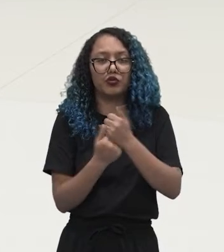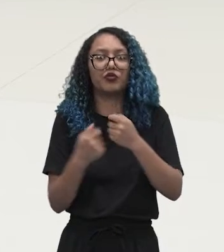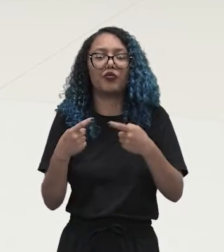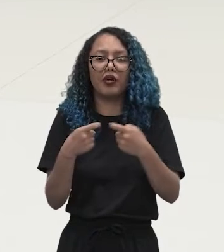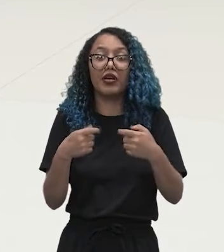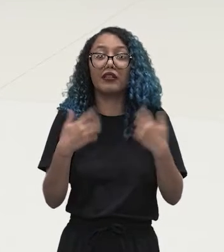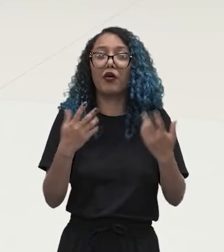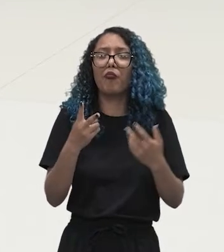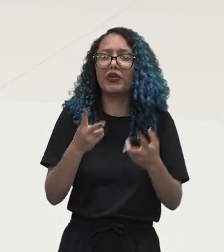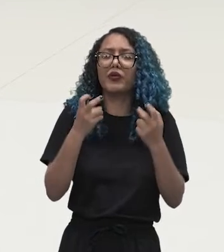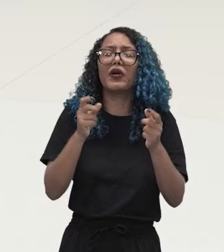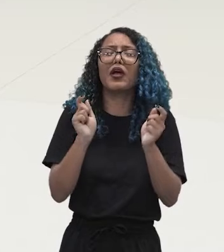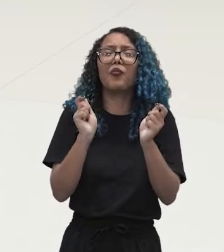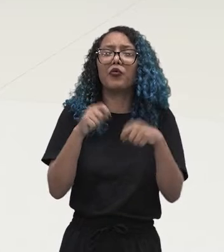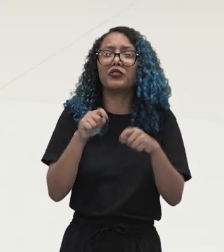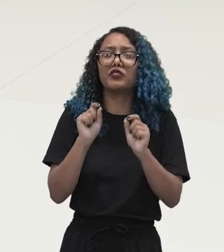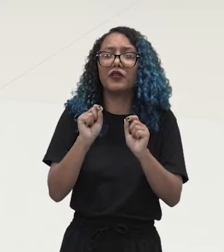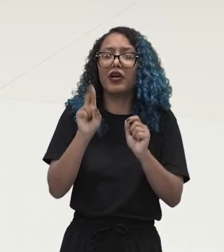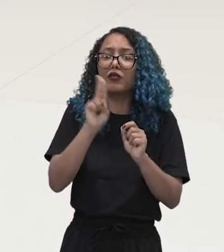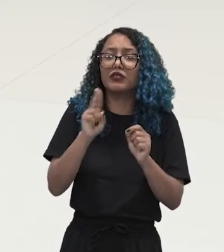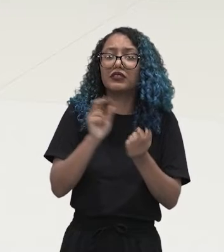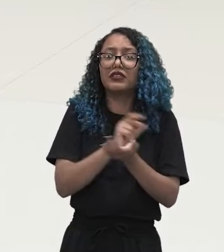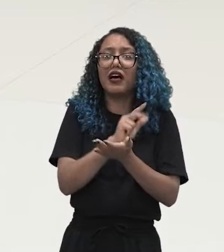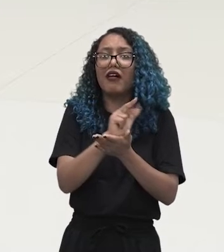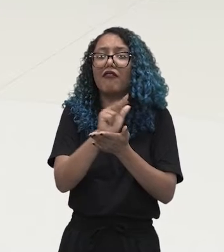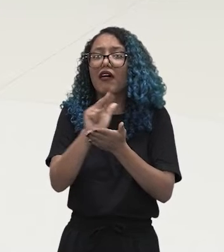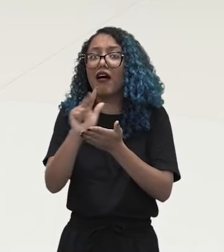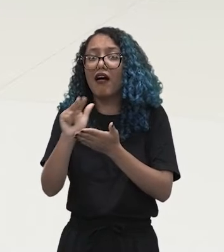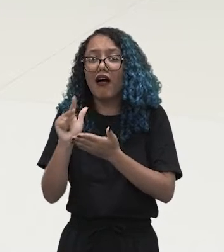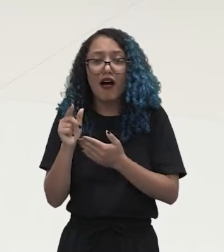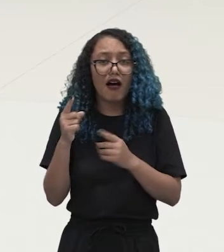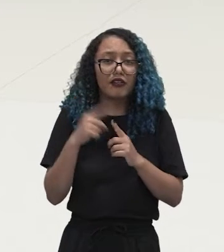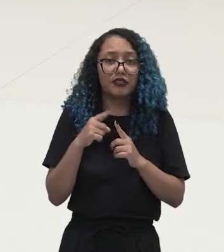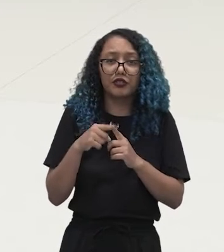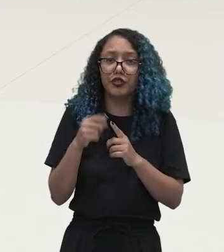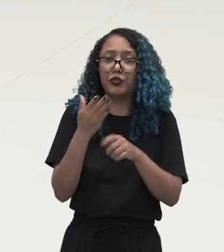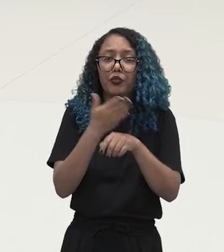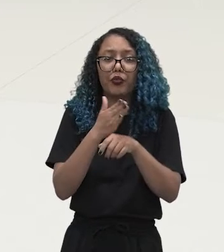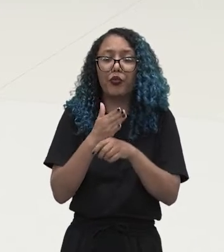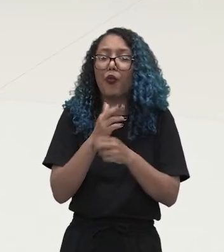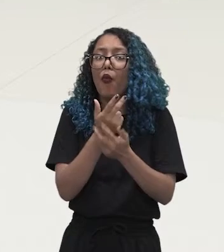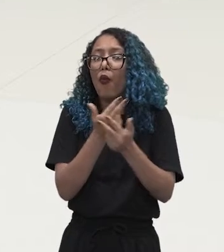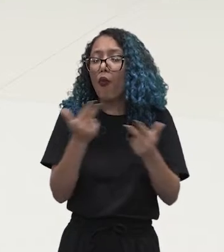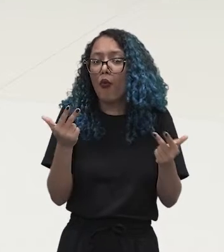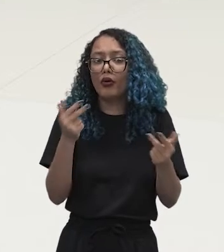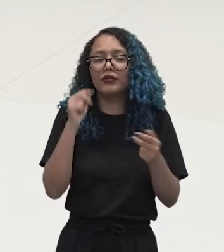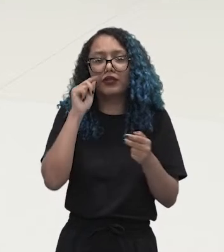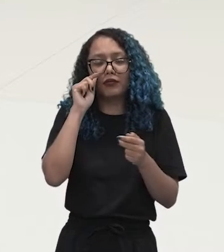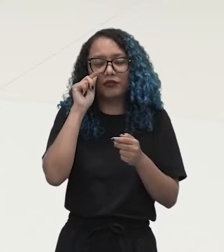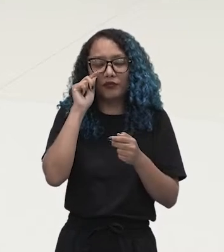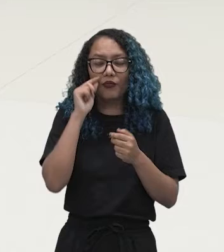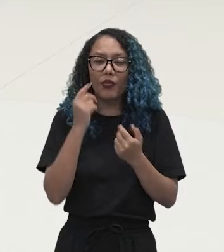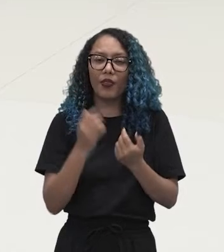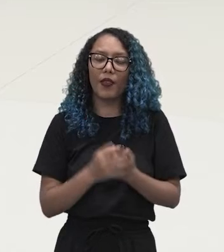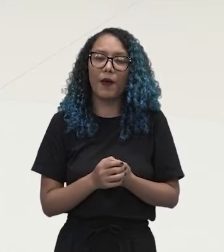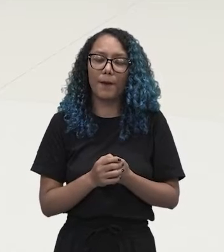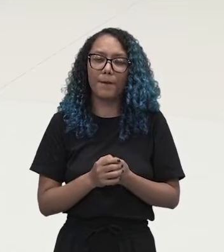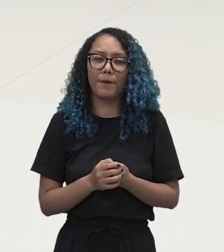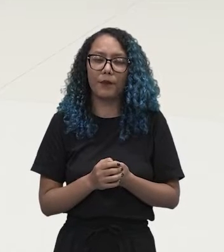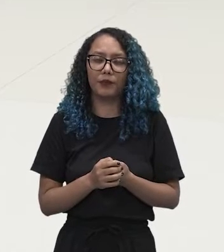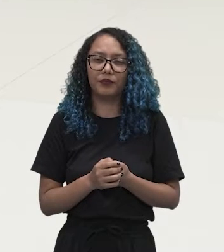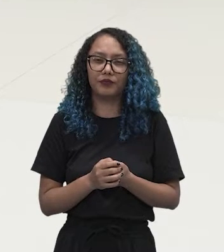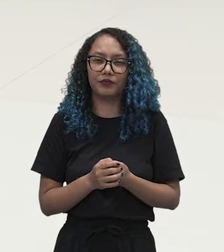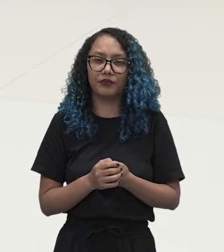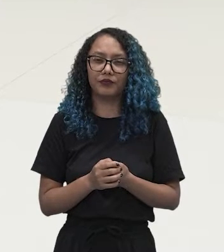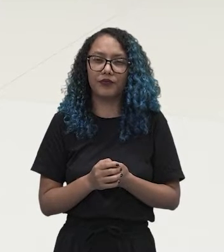poderia ter N utilidades. Por exemplo, para também, ele pode ser utilizado, e ele é utilizado